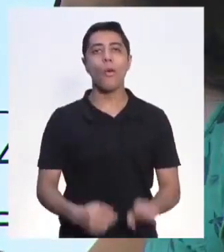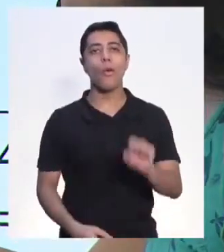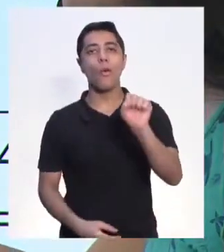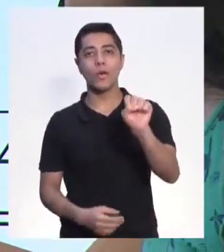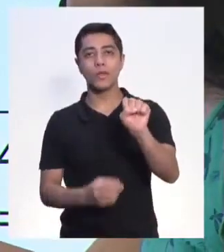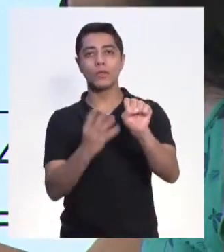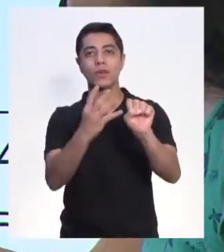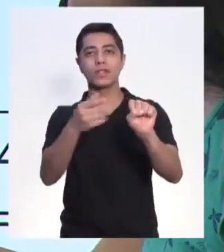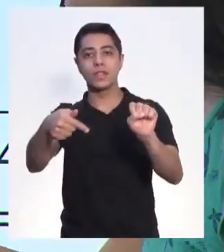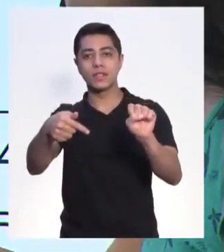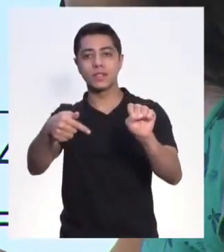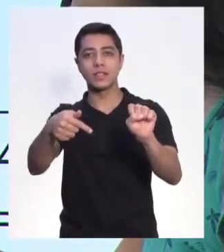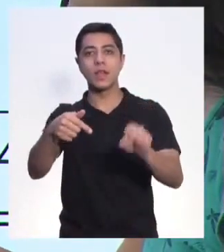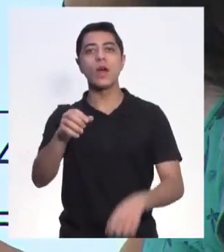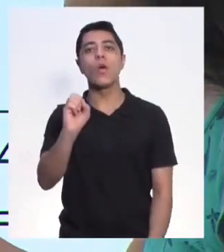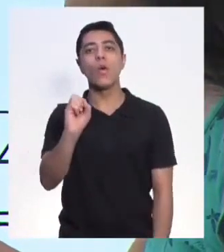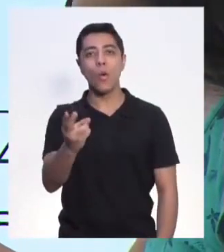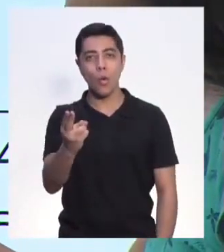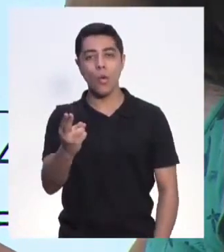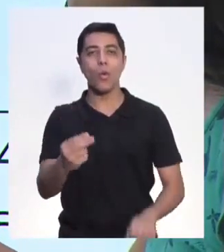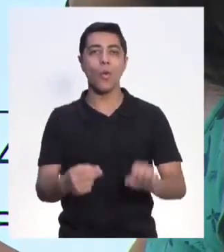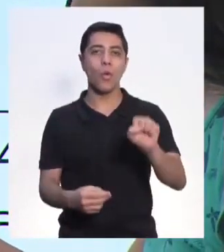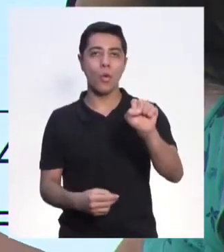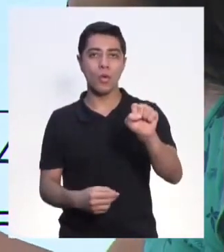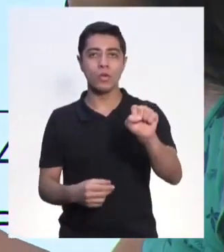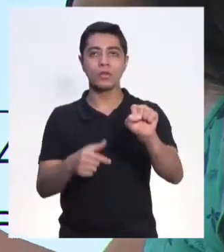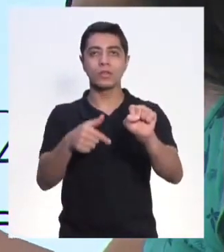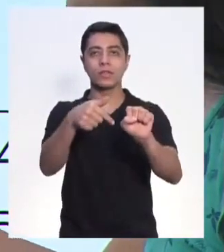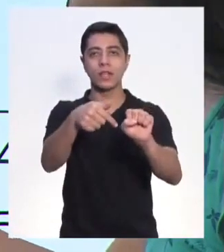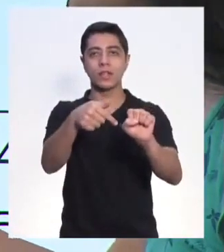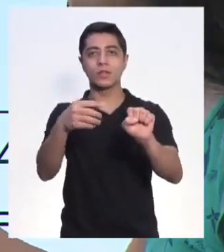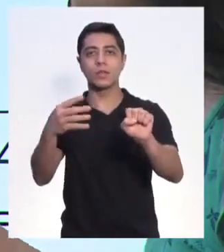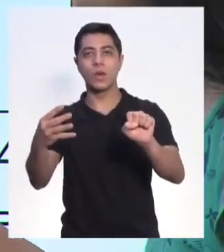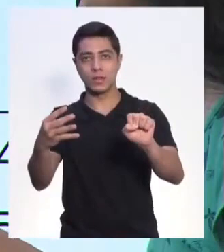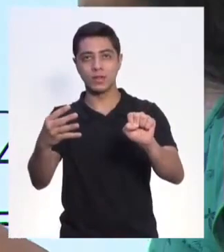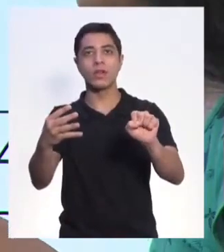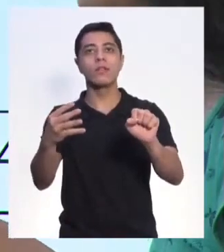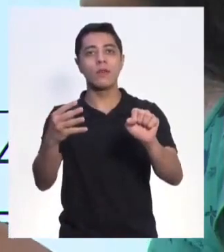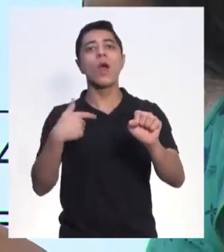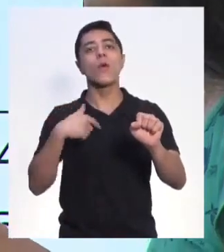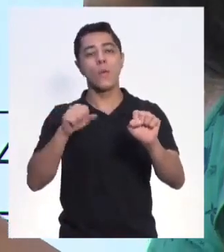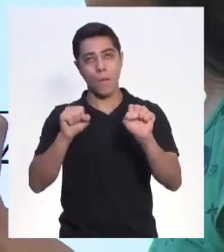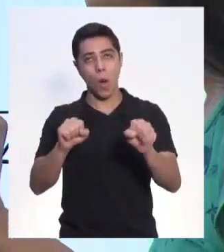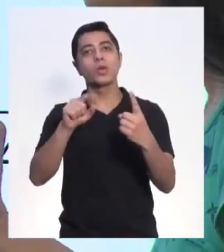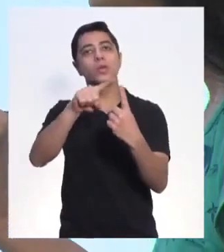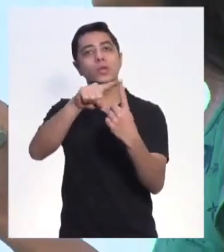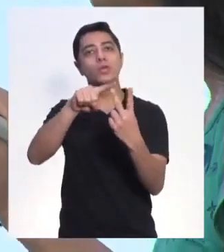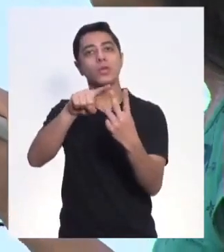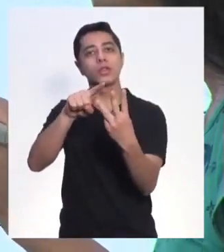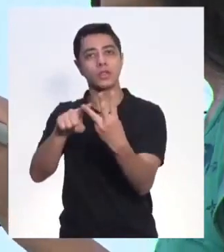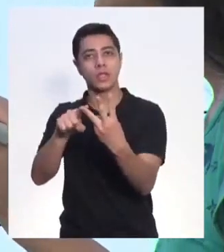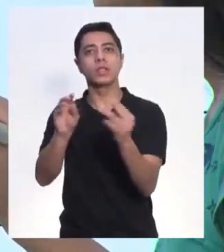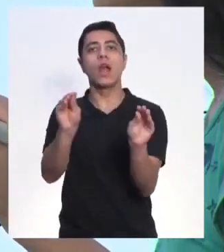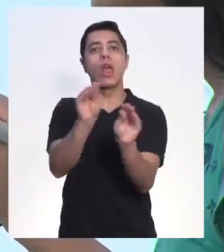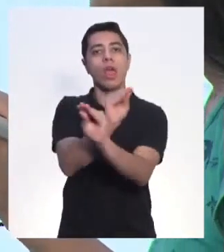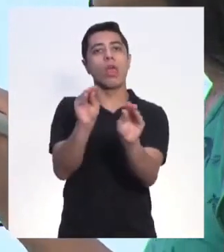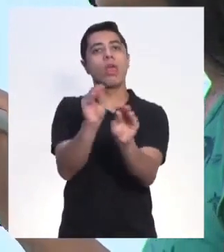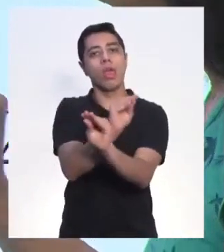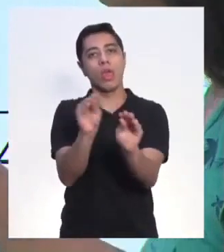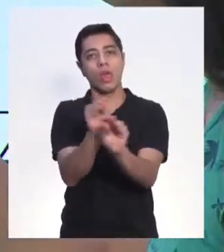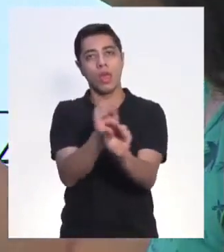com o 8. 8, 4, 7. E trocar o 7 com o 4. 8, 7,